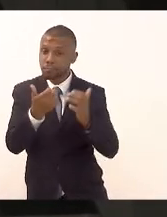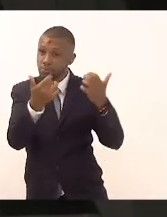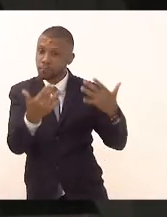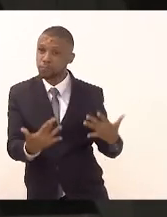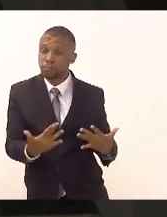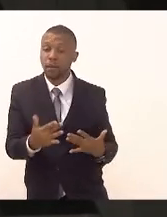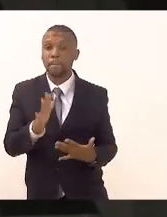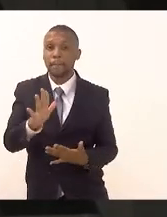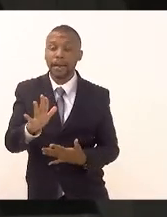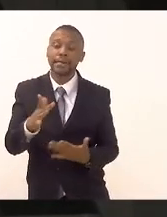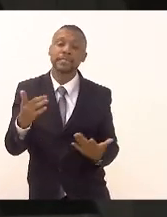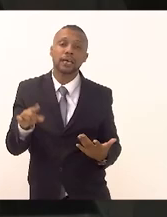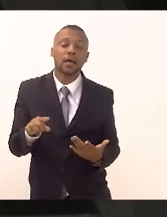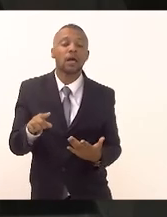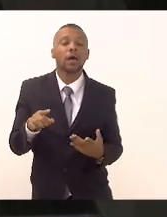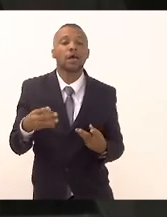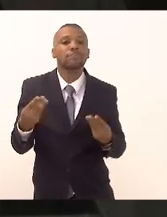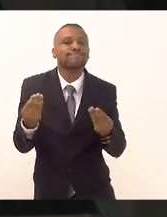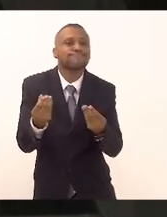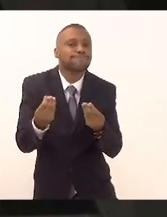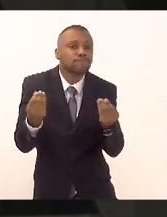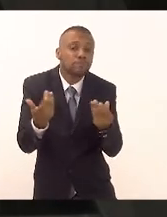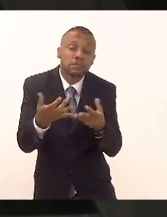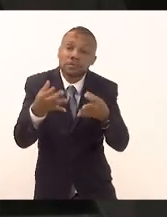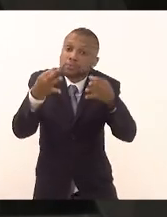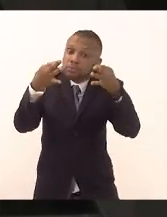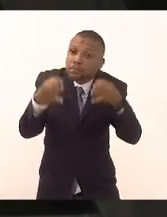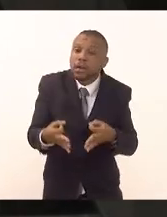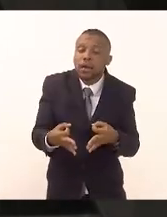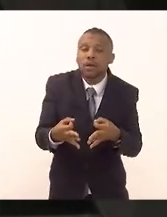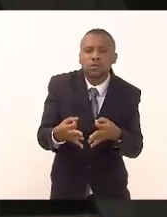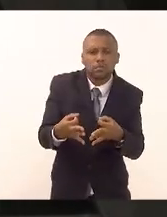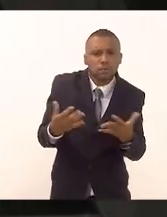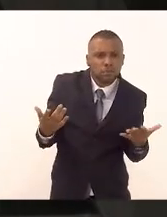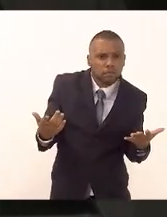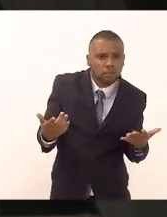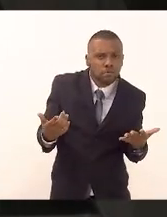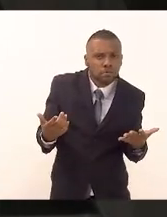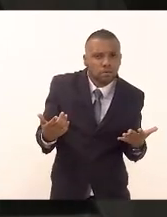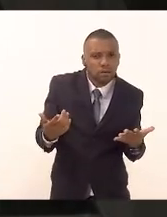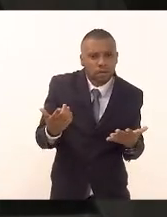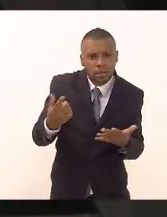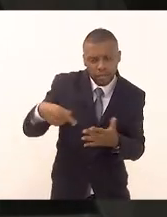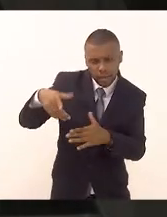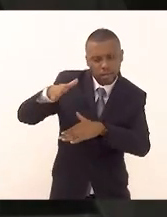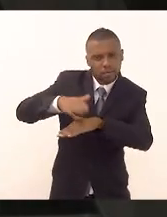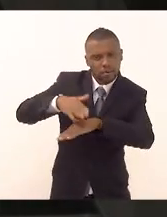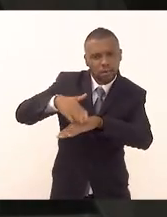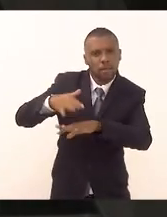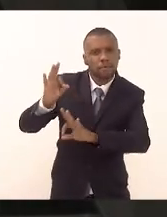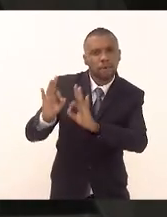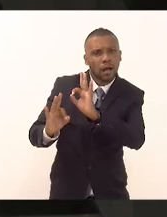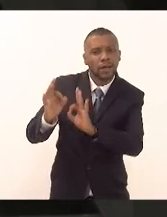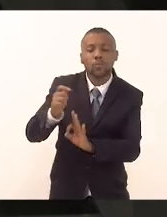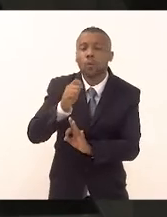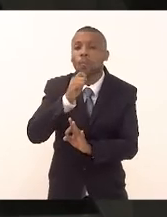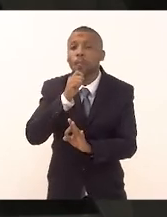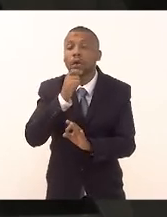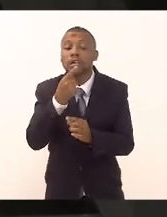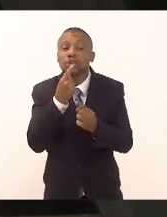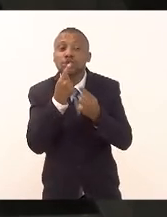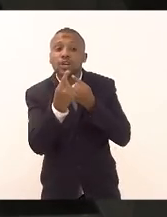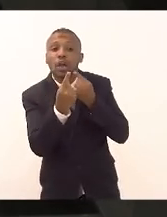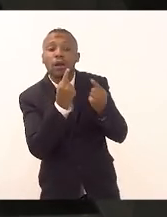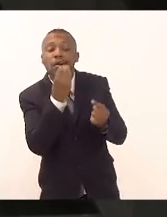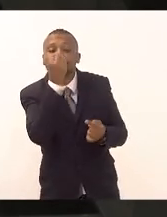mas é razoável, é prudente, é correto que ele faça isso sem dialogar com